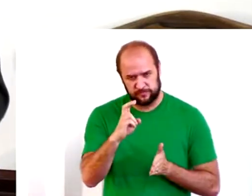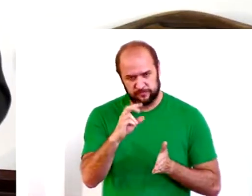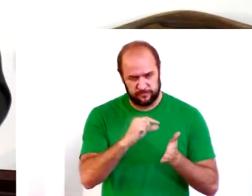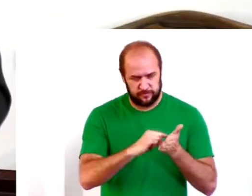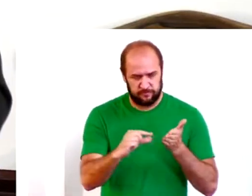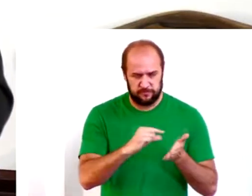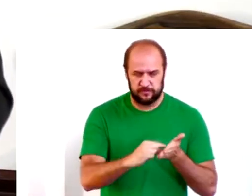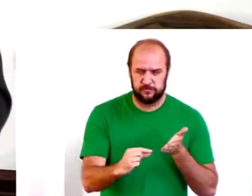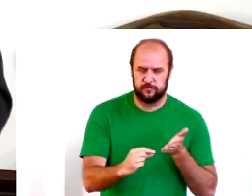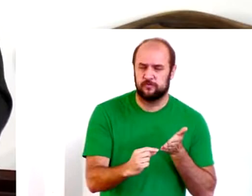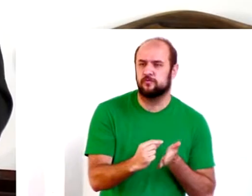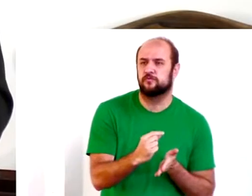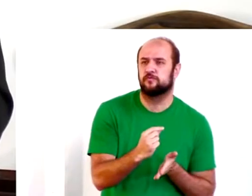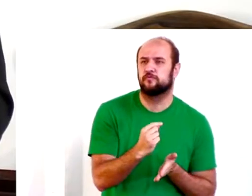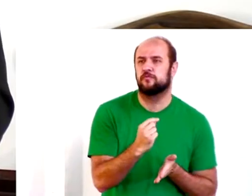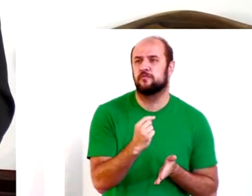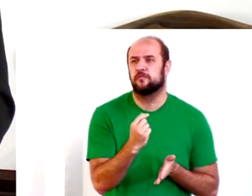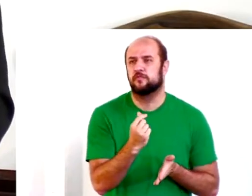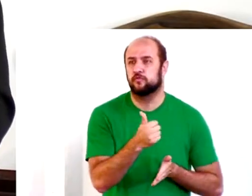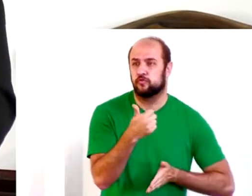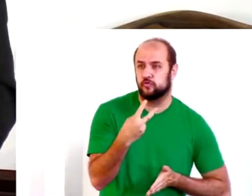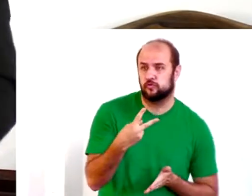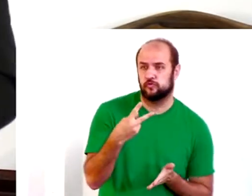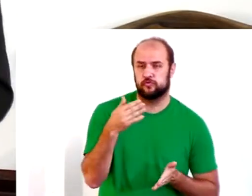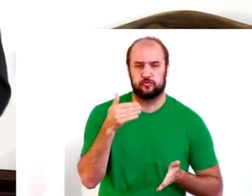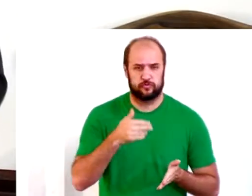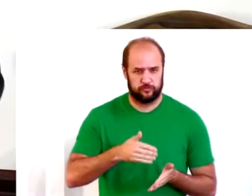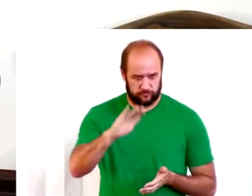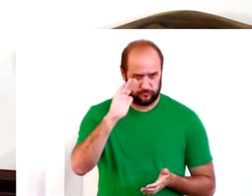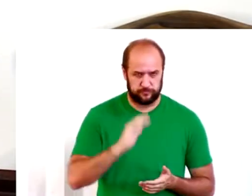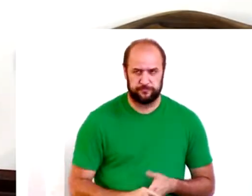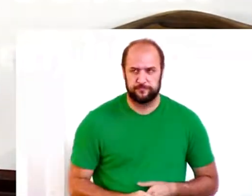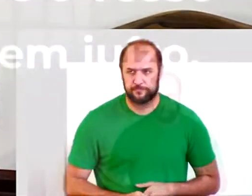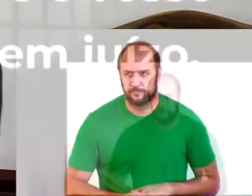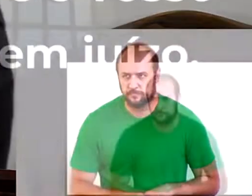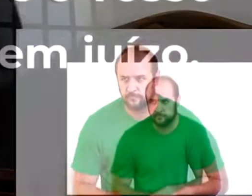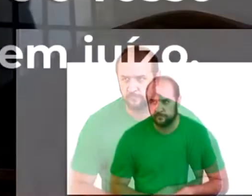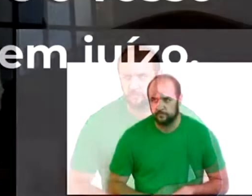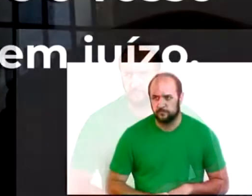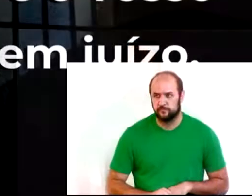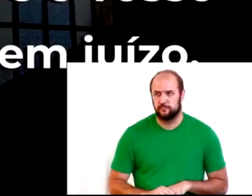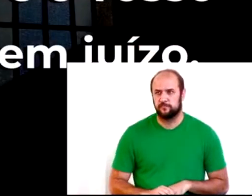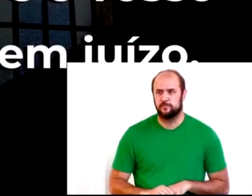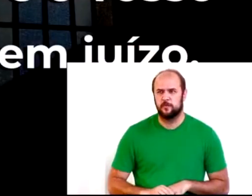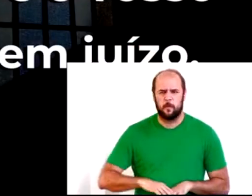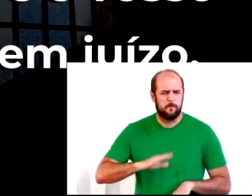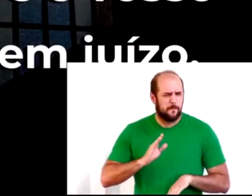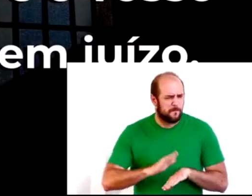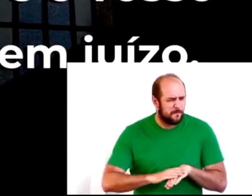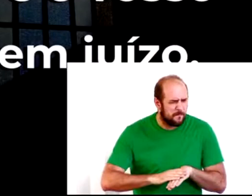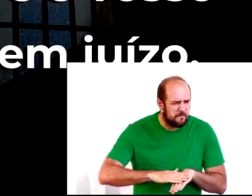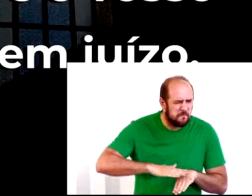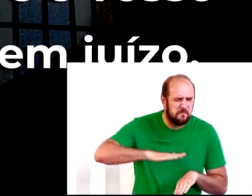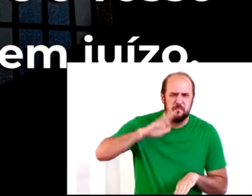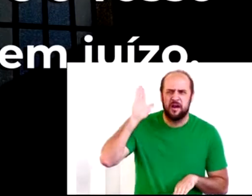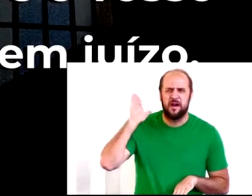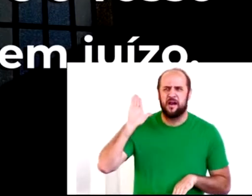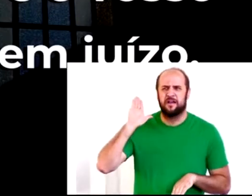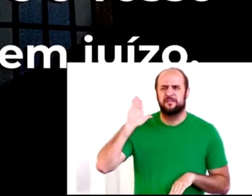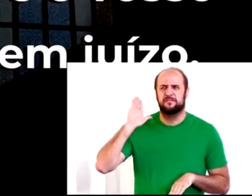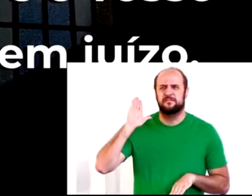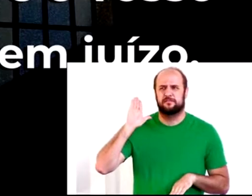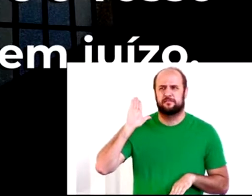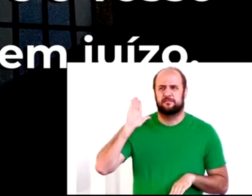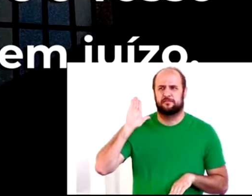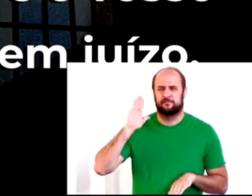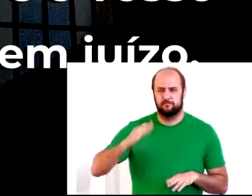dos versículos 12 em diante. Acima de tudo, porém, meus